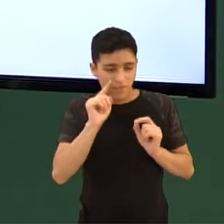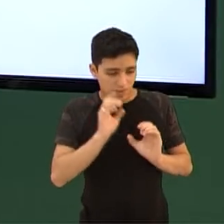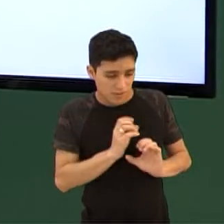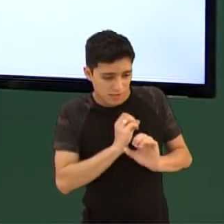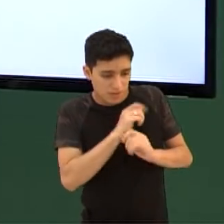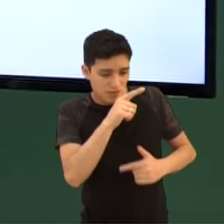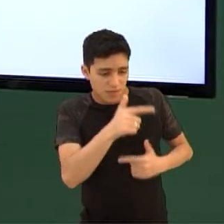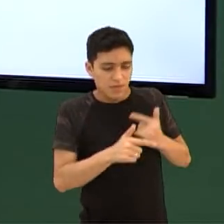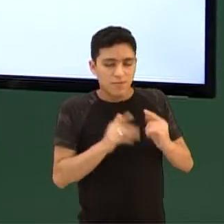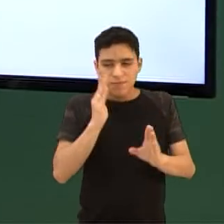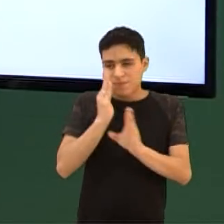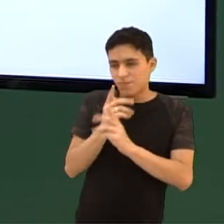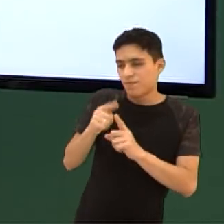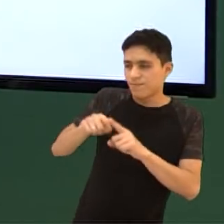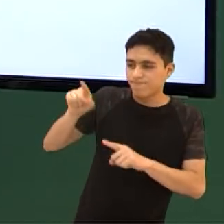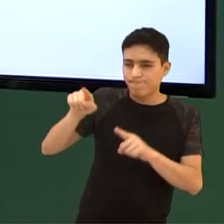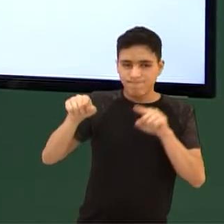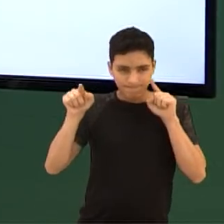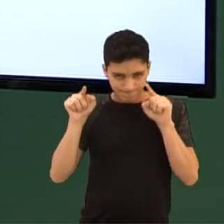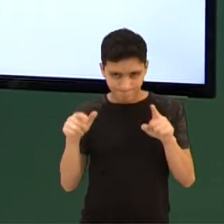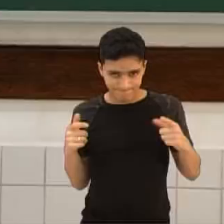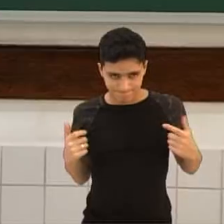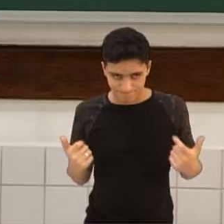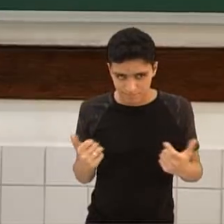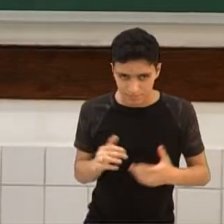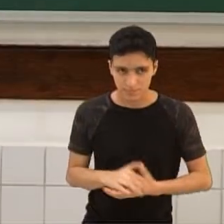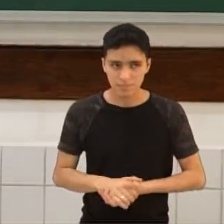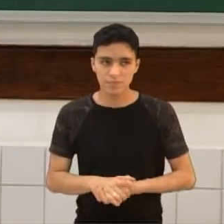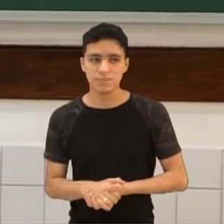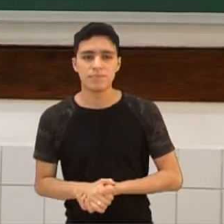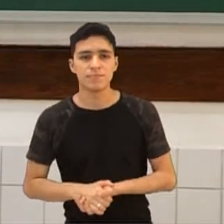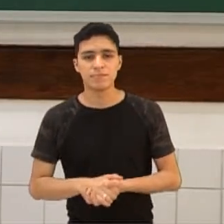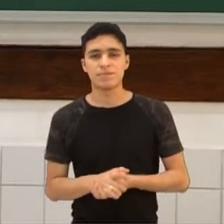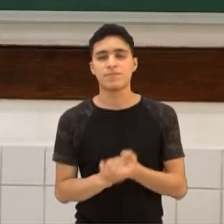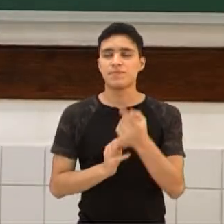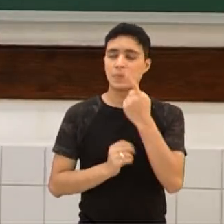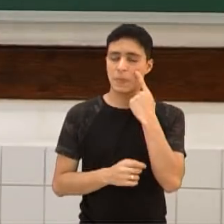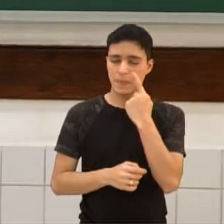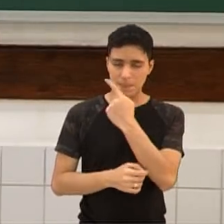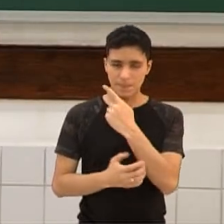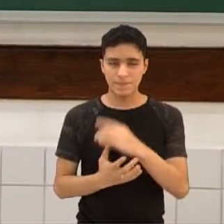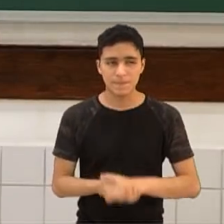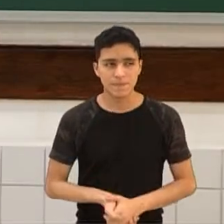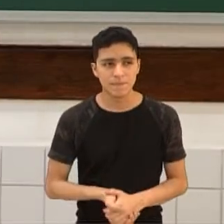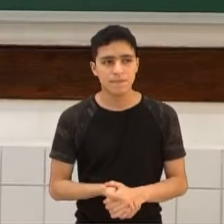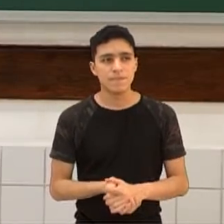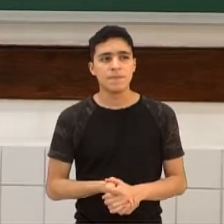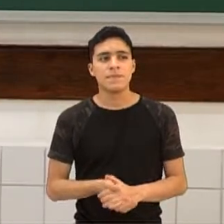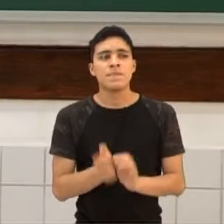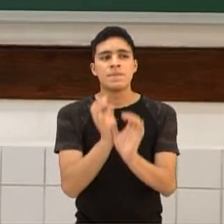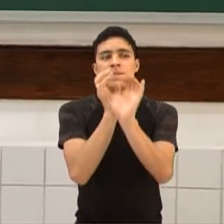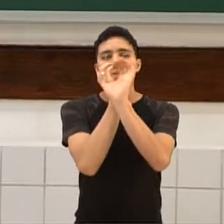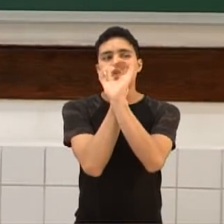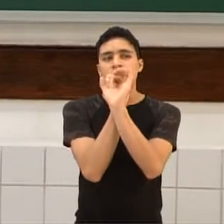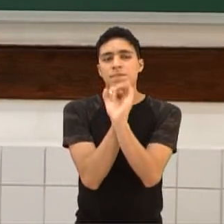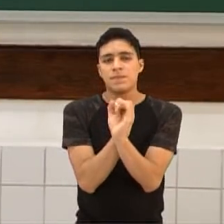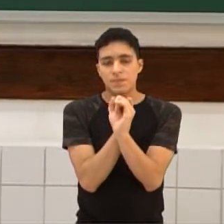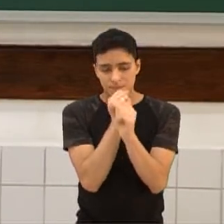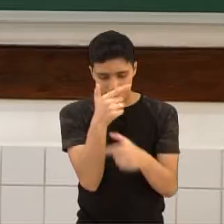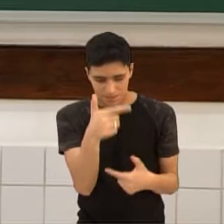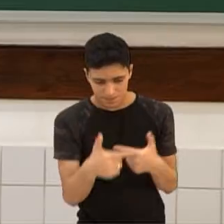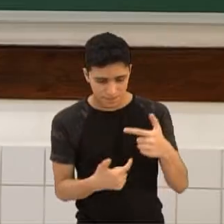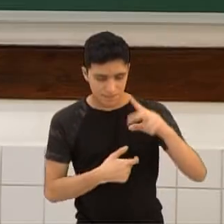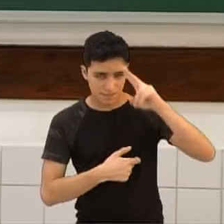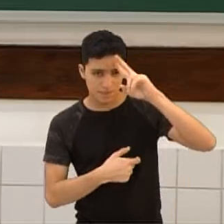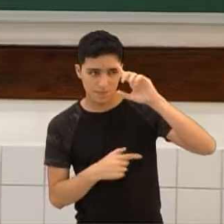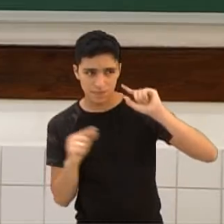trabalho através dessa variação aqui, certo? Então, vamos ao quadro aqui, gente. Para mim calcular esse trabalho, eu vou lembrar disso aqui,